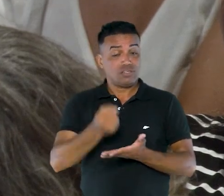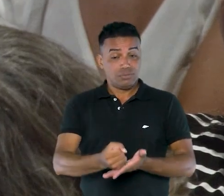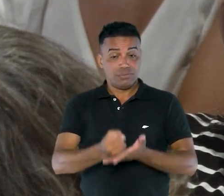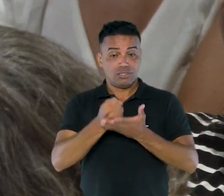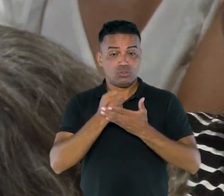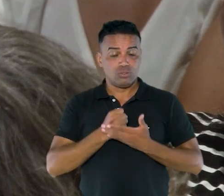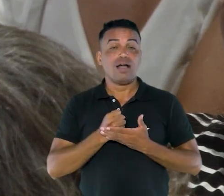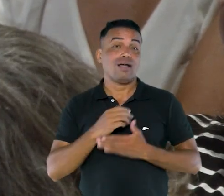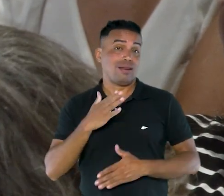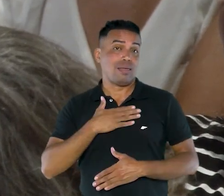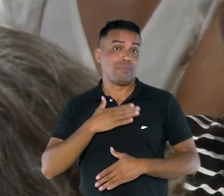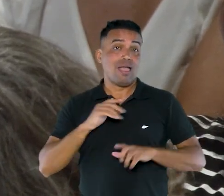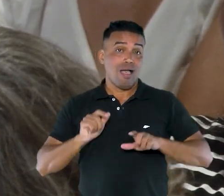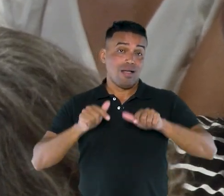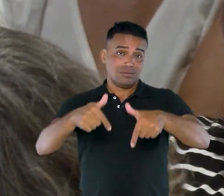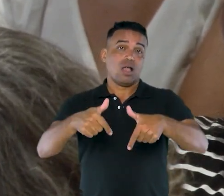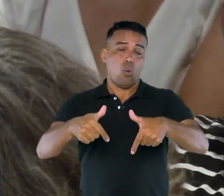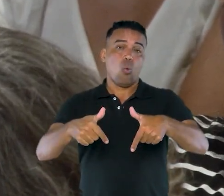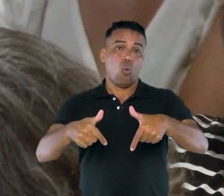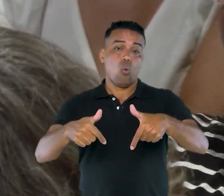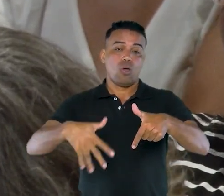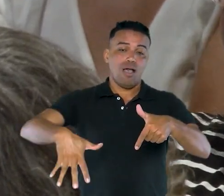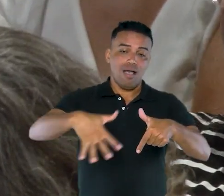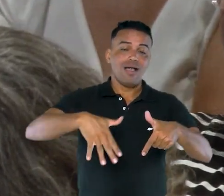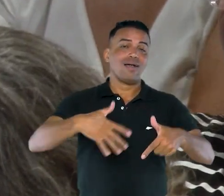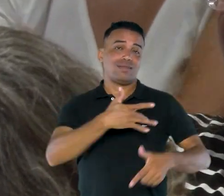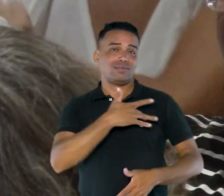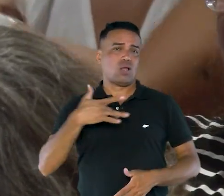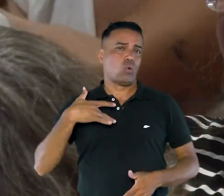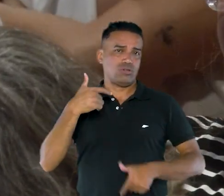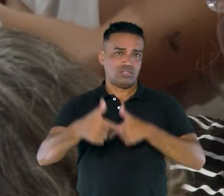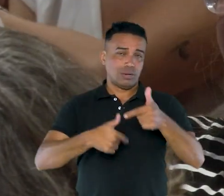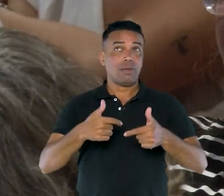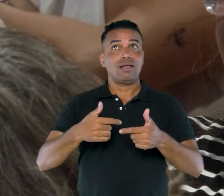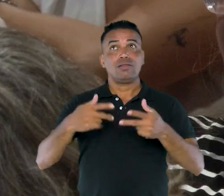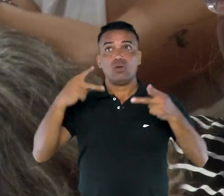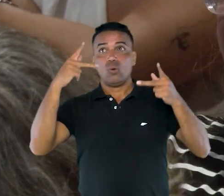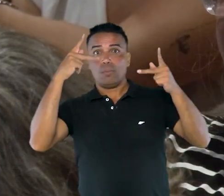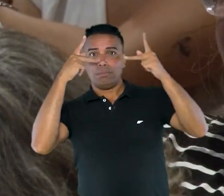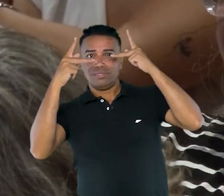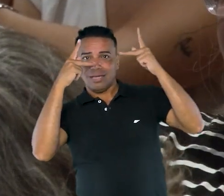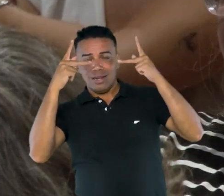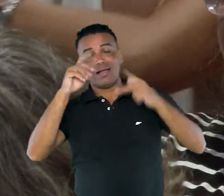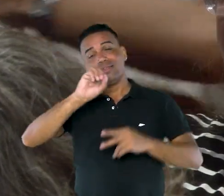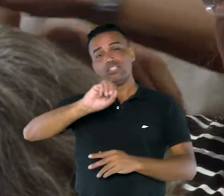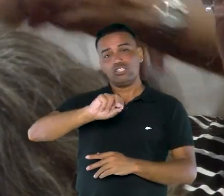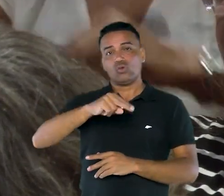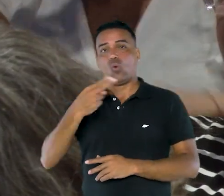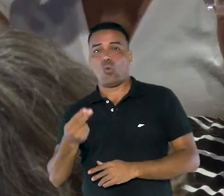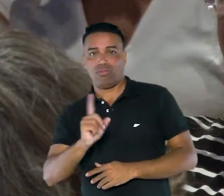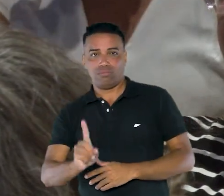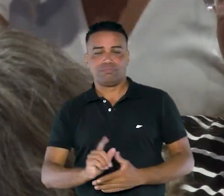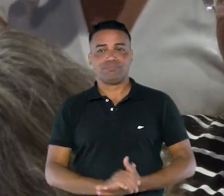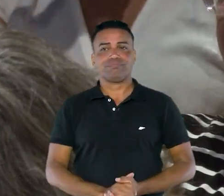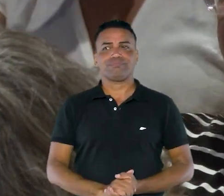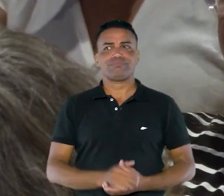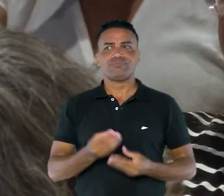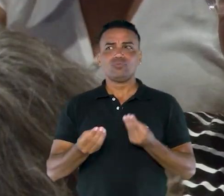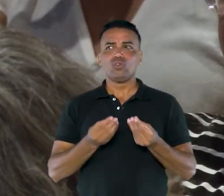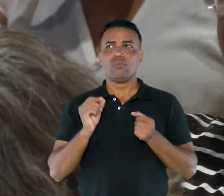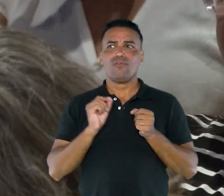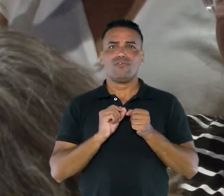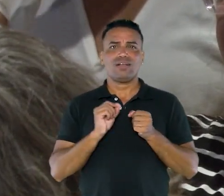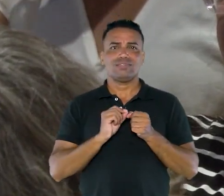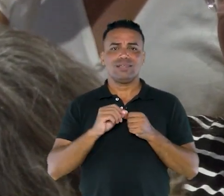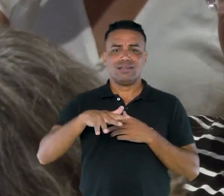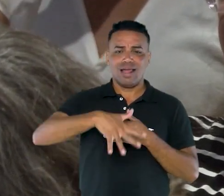me ajudar na minha prática, assim, no trabalho em saúde, tanto psicanálise ou não, né? Como fazer da